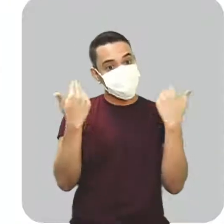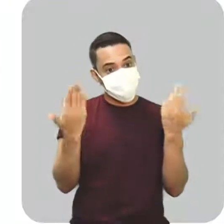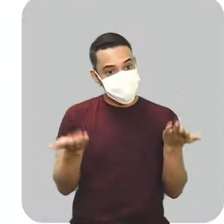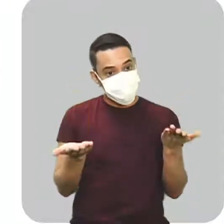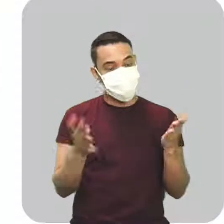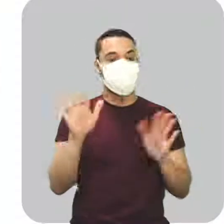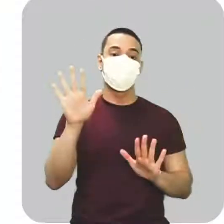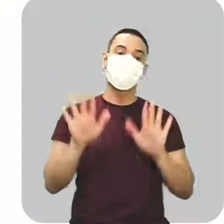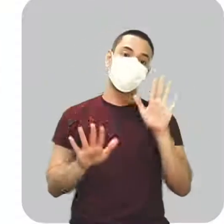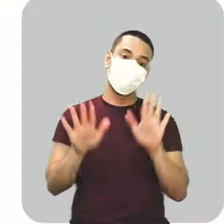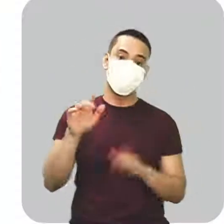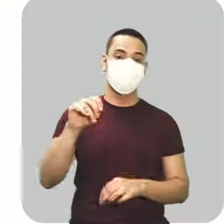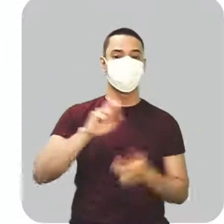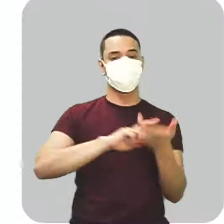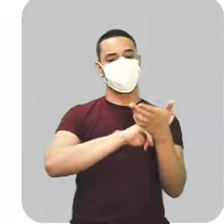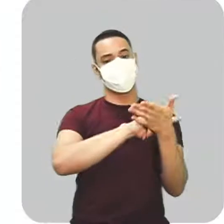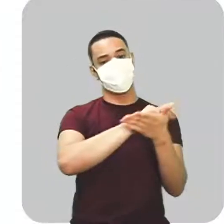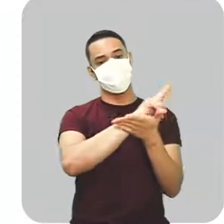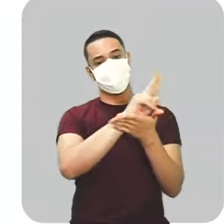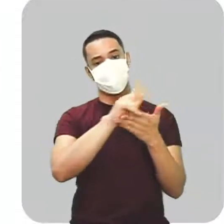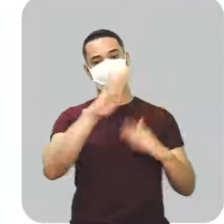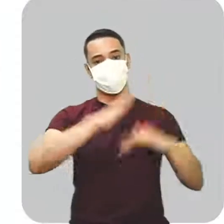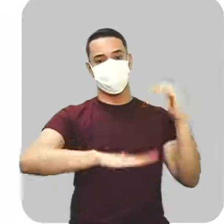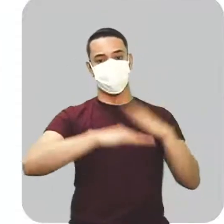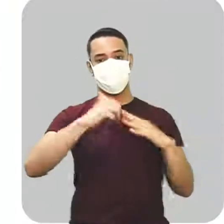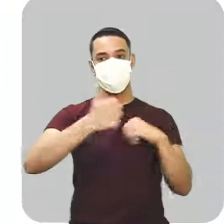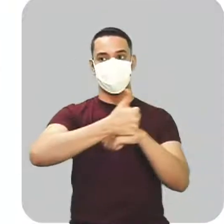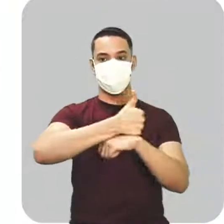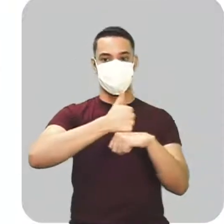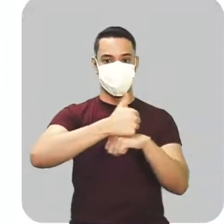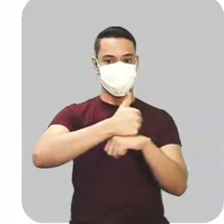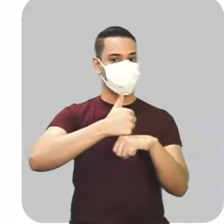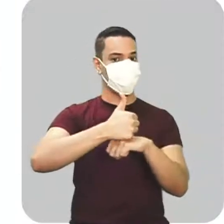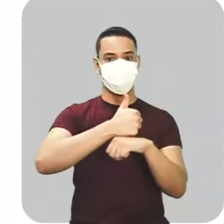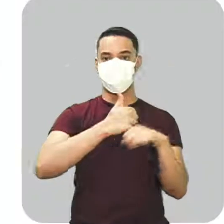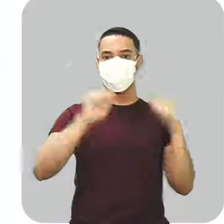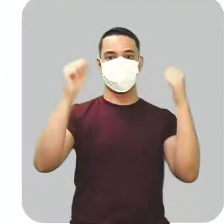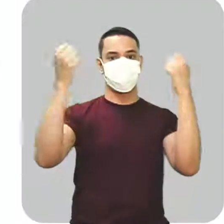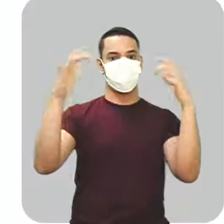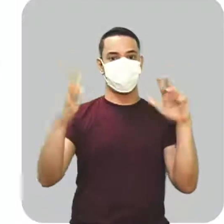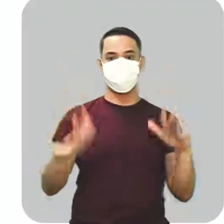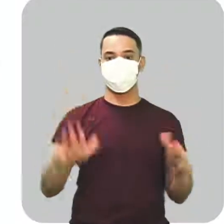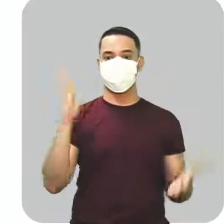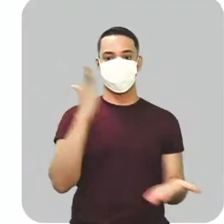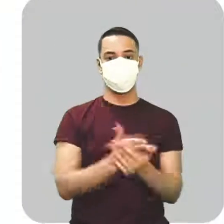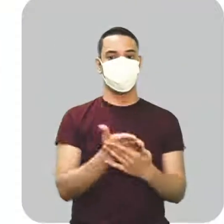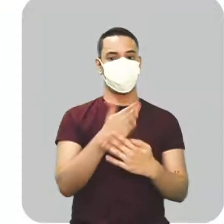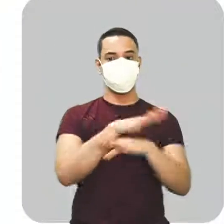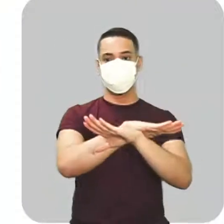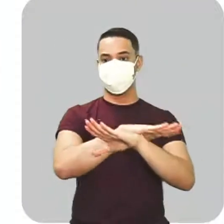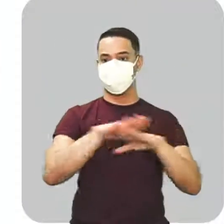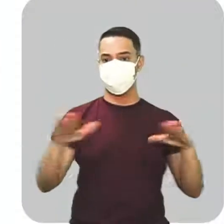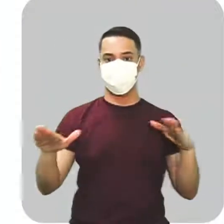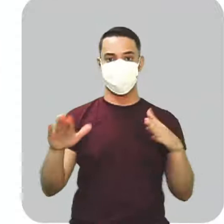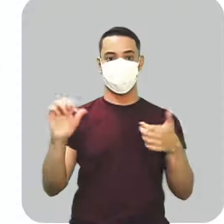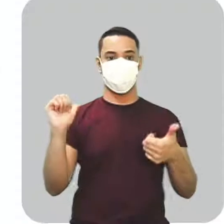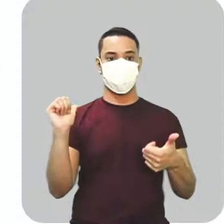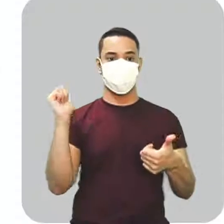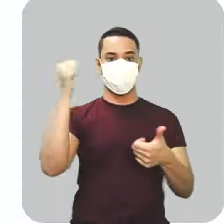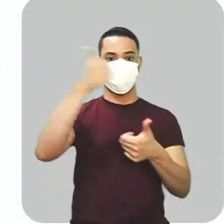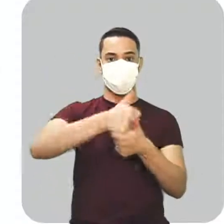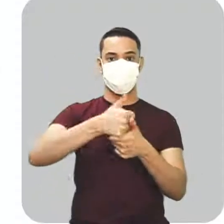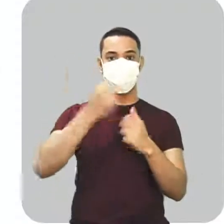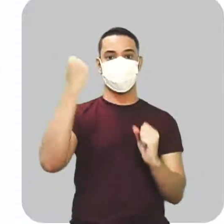Provavelmente, várias profissões deixarão de existir e serão substituídas